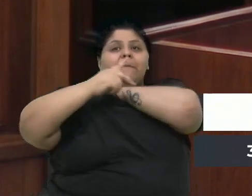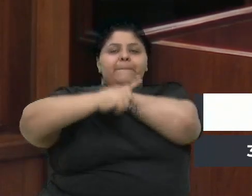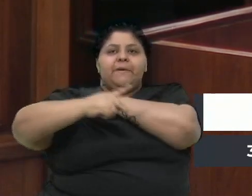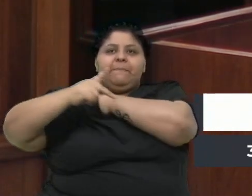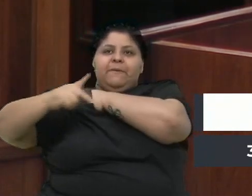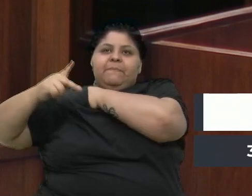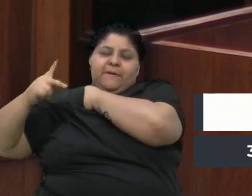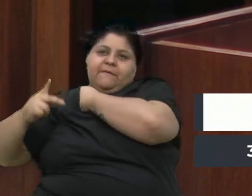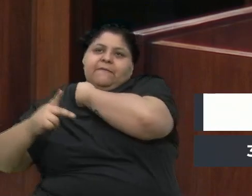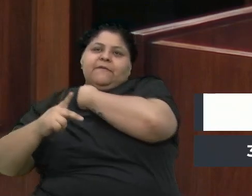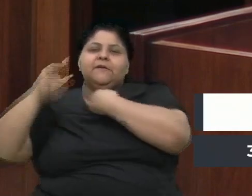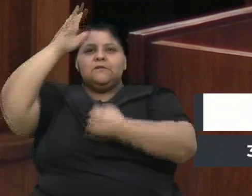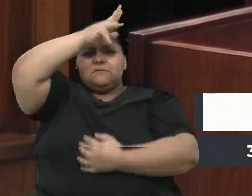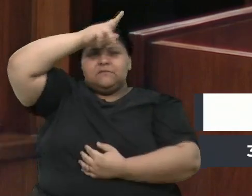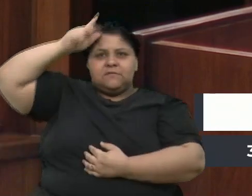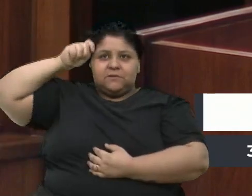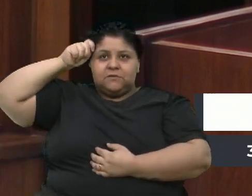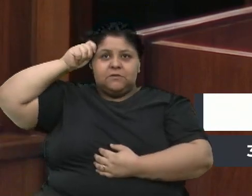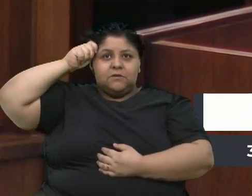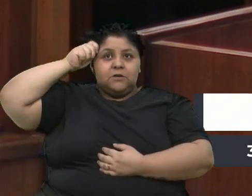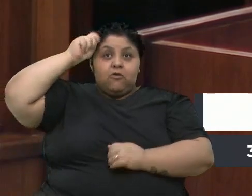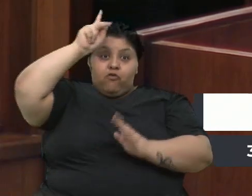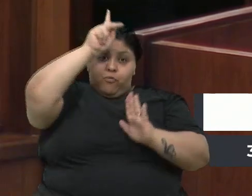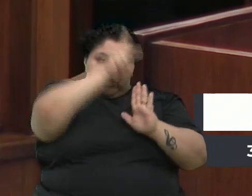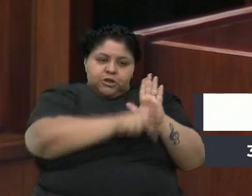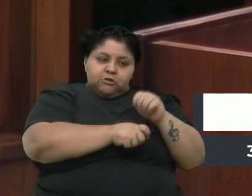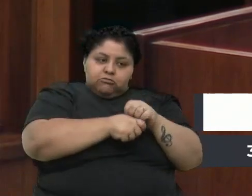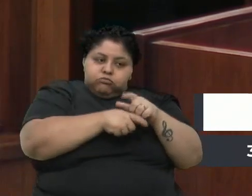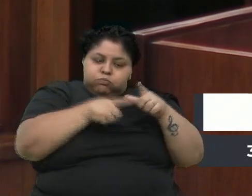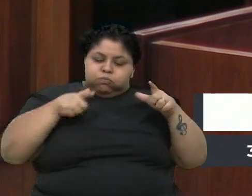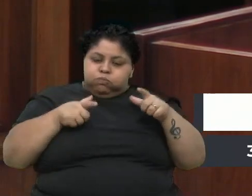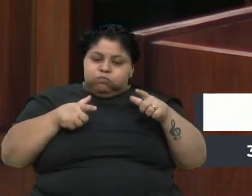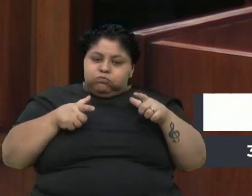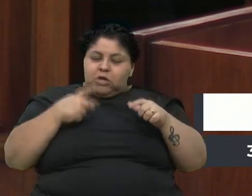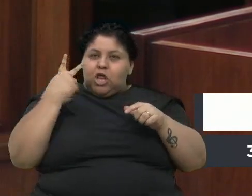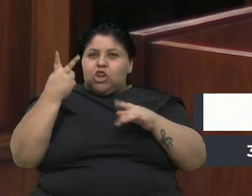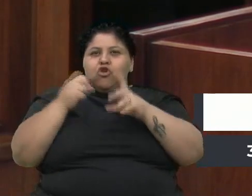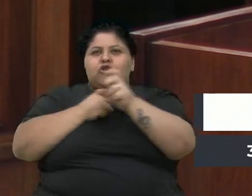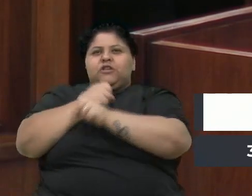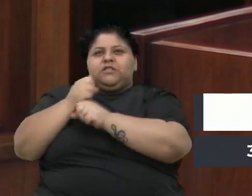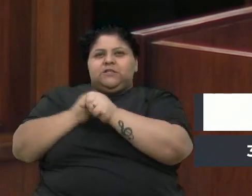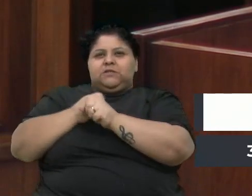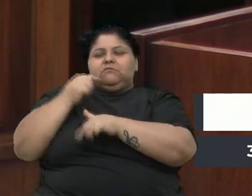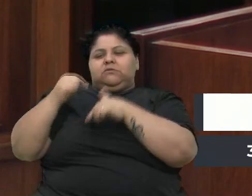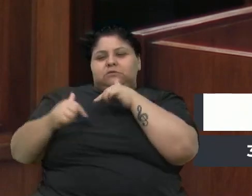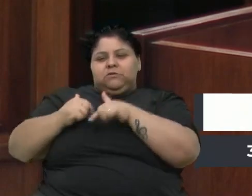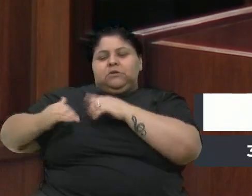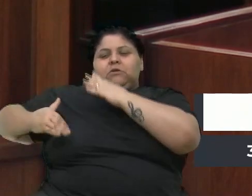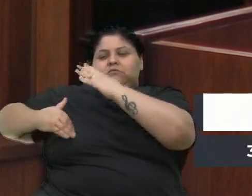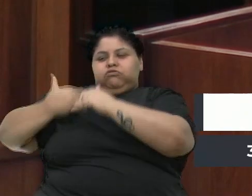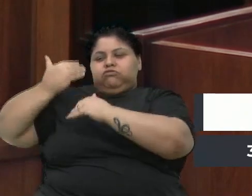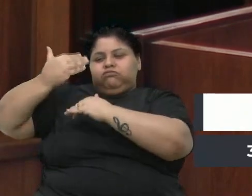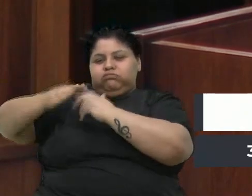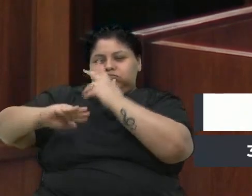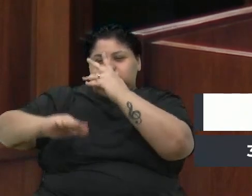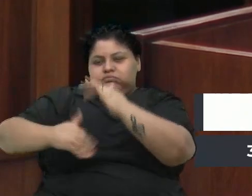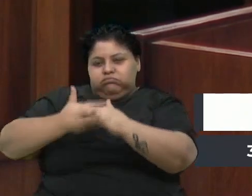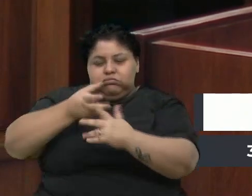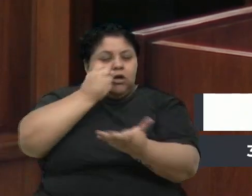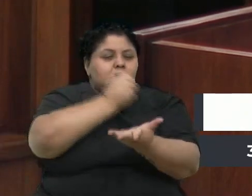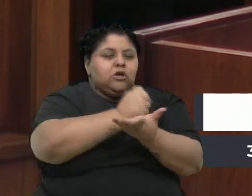município, ela foi um projeto grande, né? Ao longo de 2 anos foi se trabalhando no contrato para verificar quais são